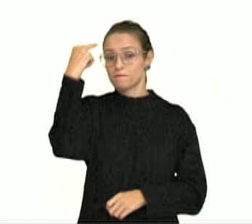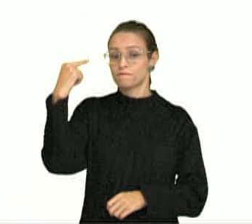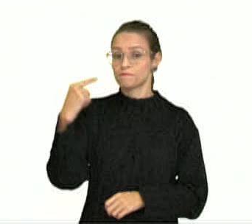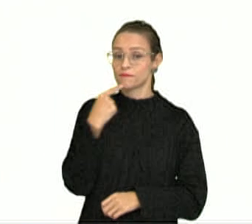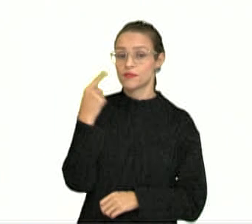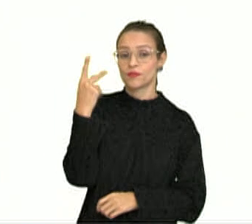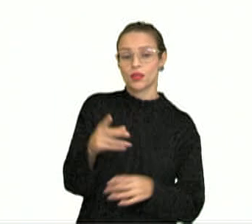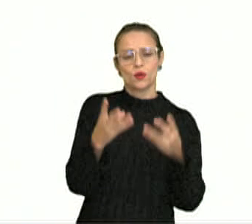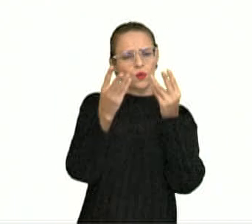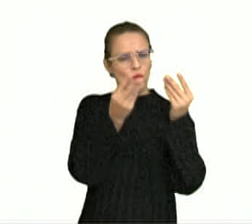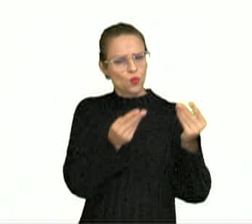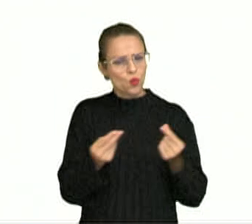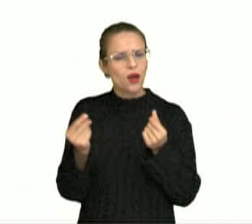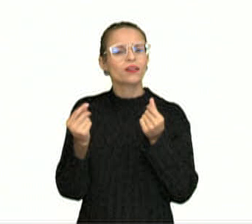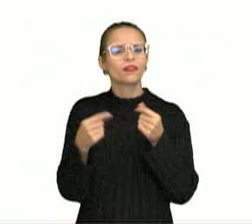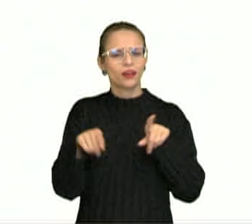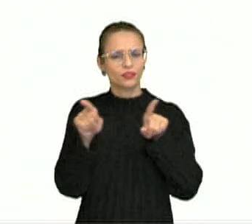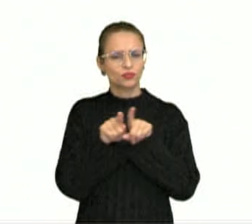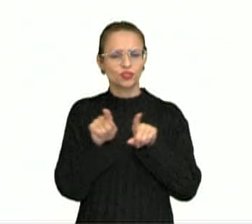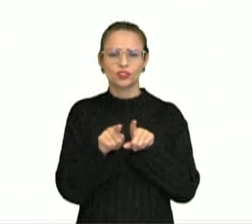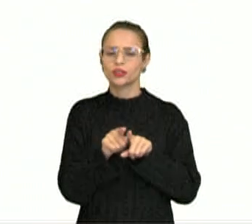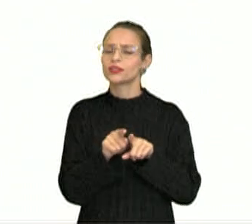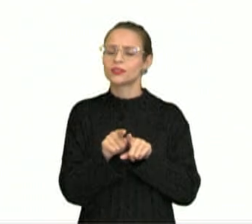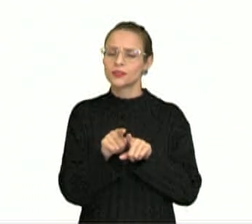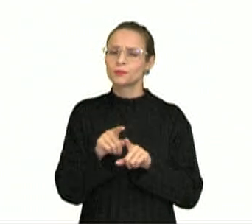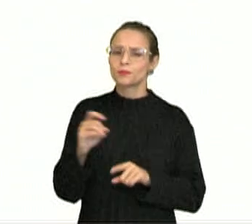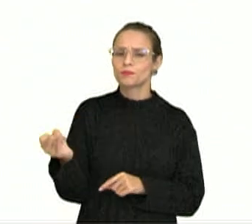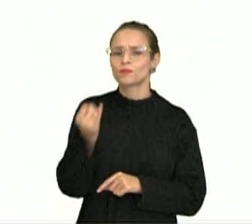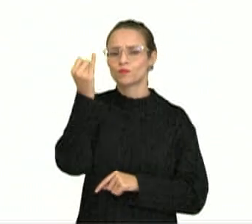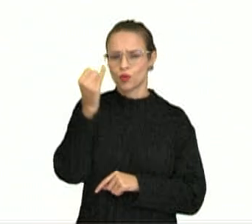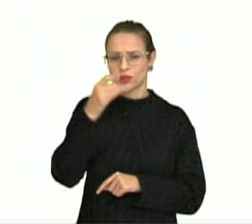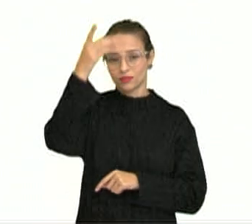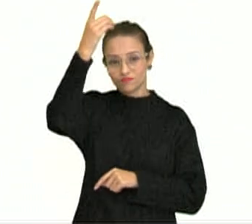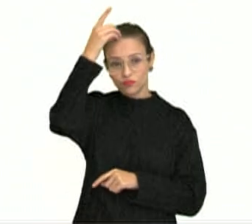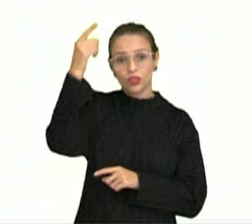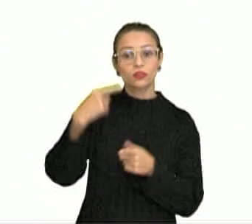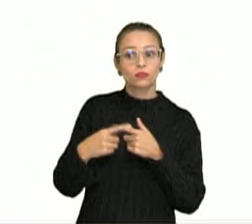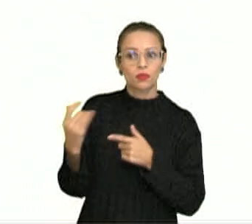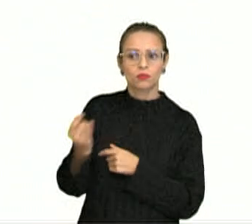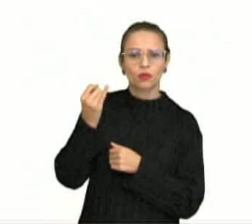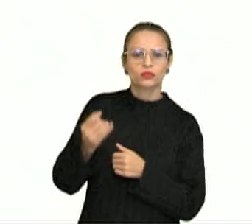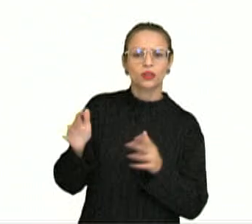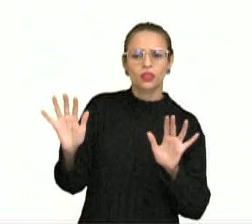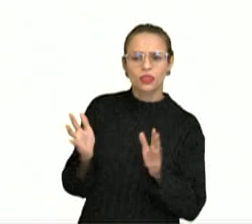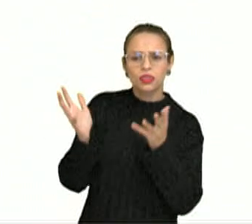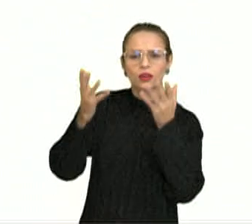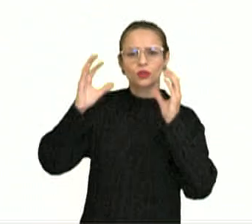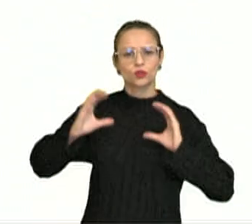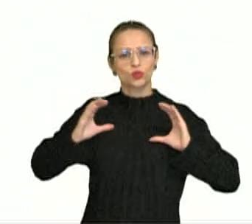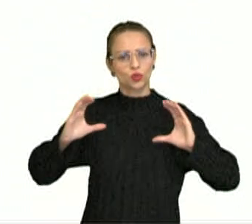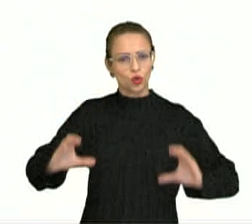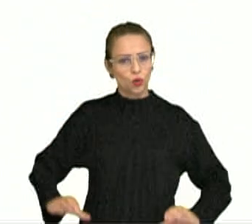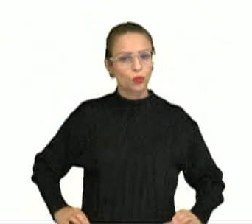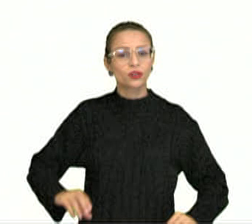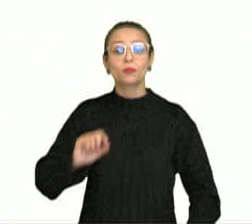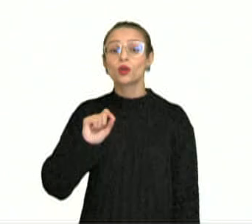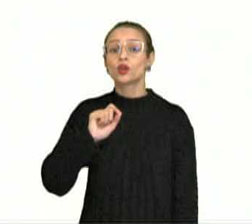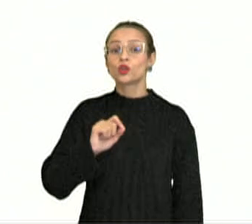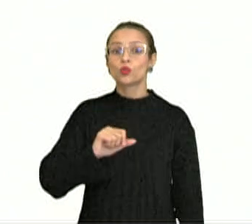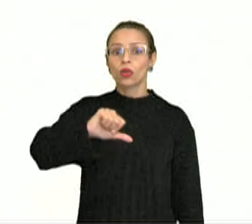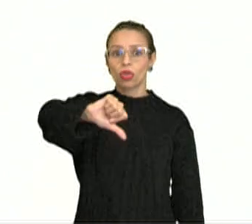suas qualidades e suas virtudes. Ela destaca também a importância de se estimular comportamentos resilientes.